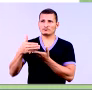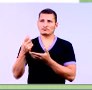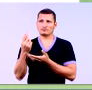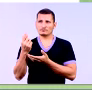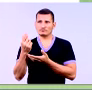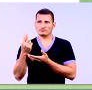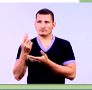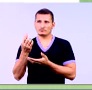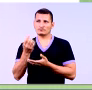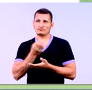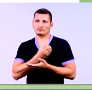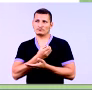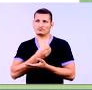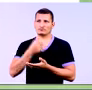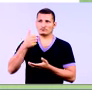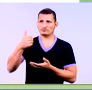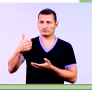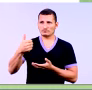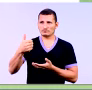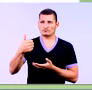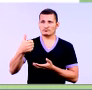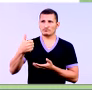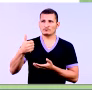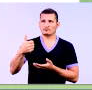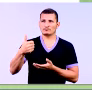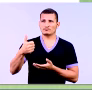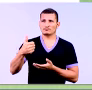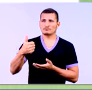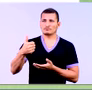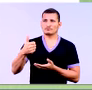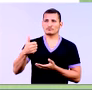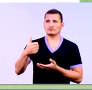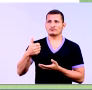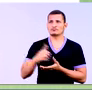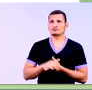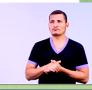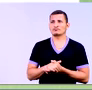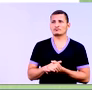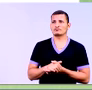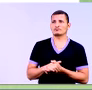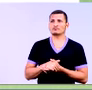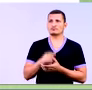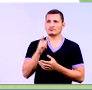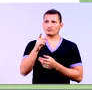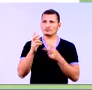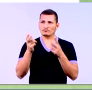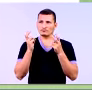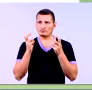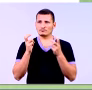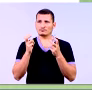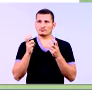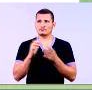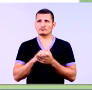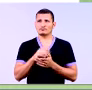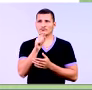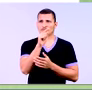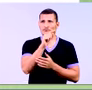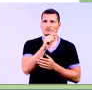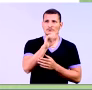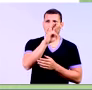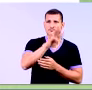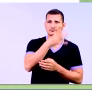1. É isso que nós temos registrado no log. Porém, se você perceber, olha a situação que nós temos na tabela produto.